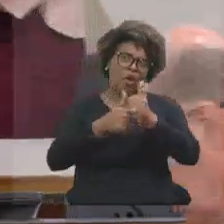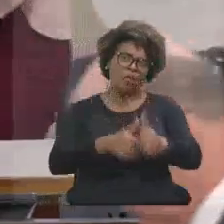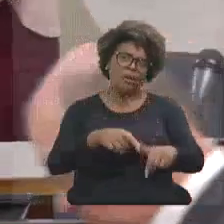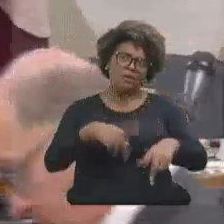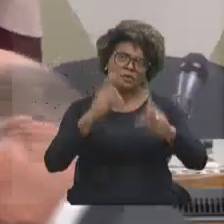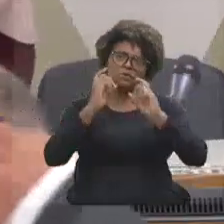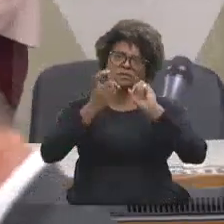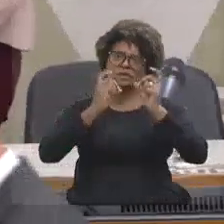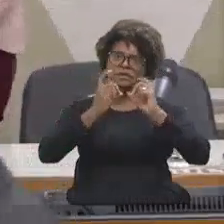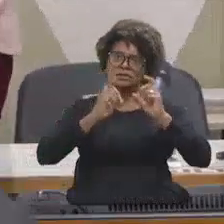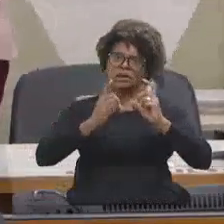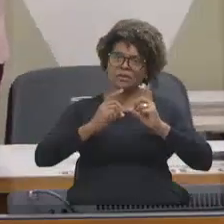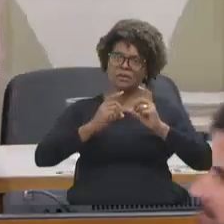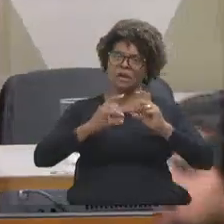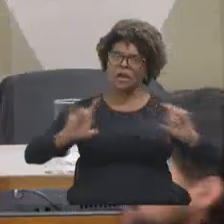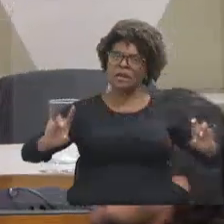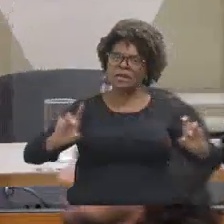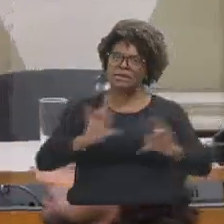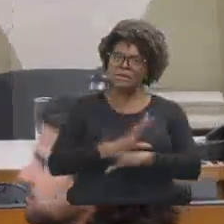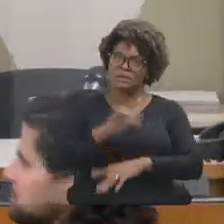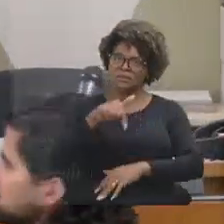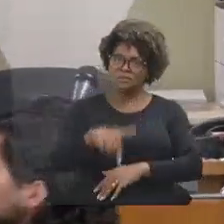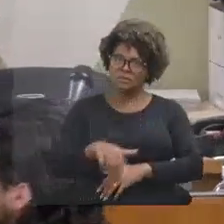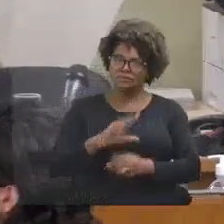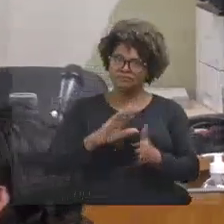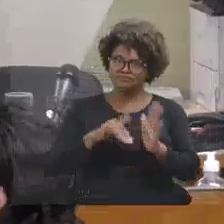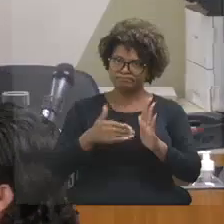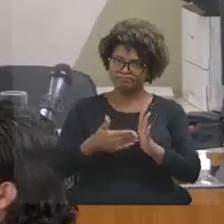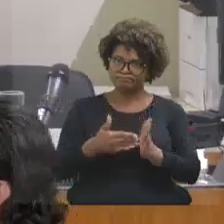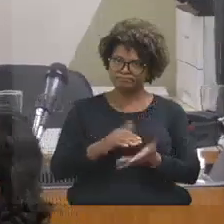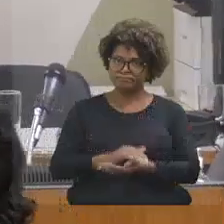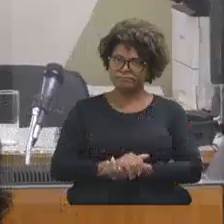reunião determina a lavratura da ato em servos